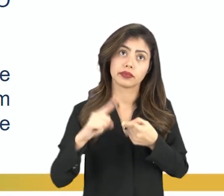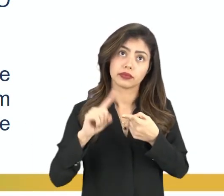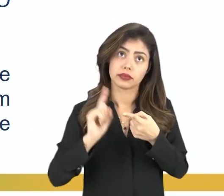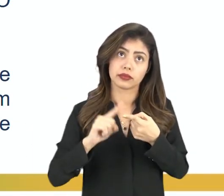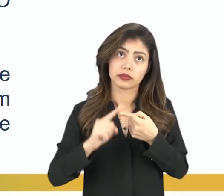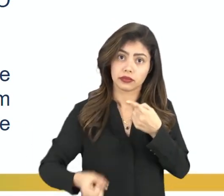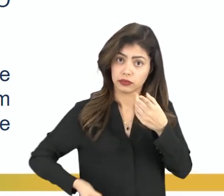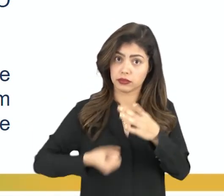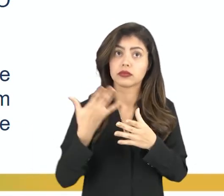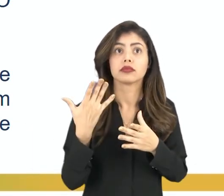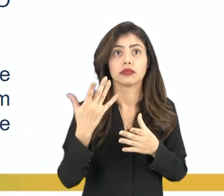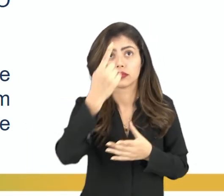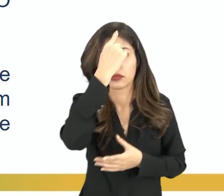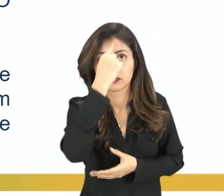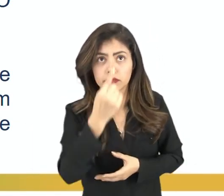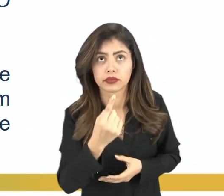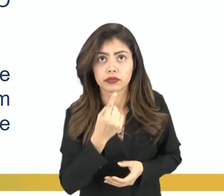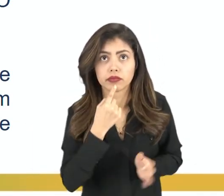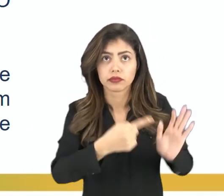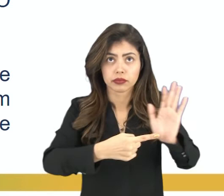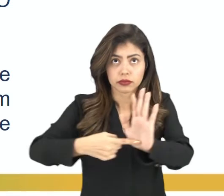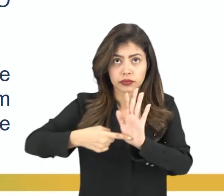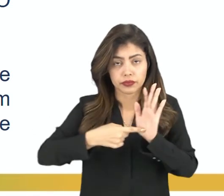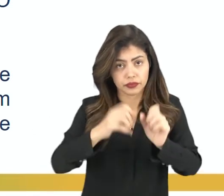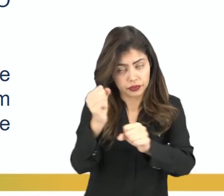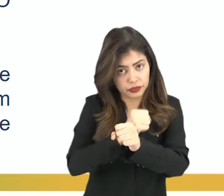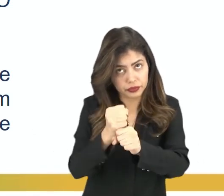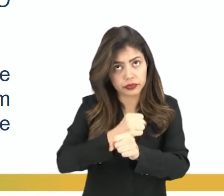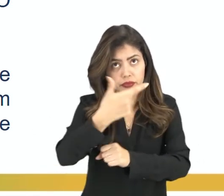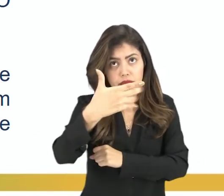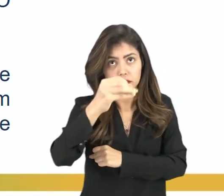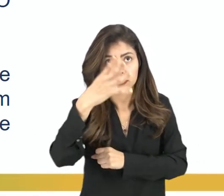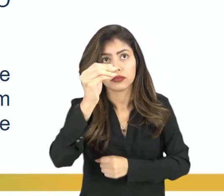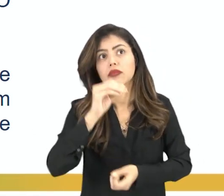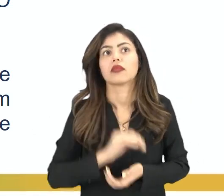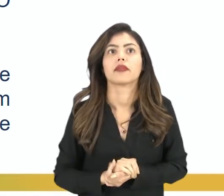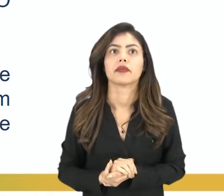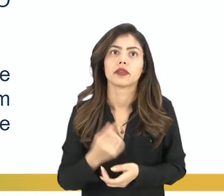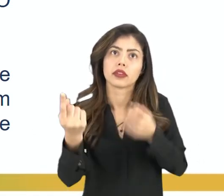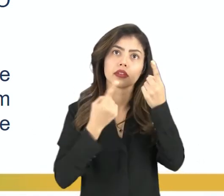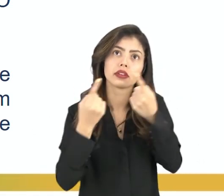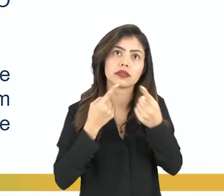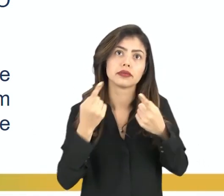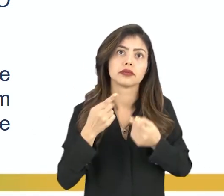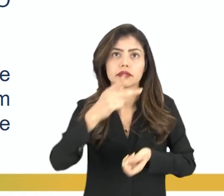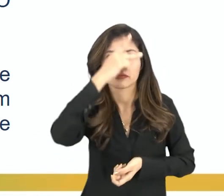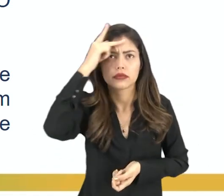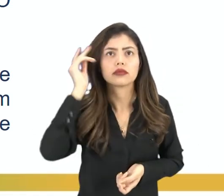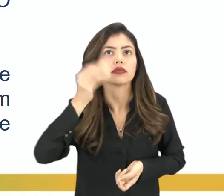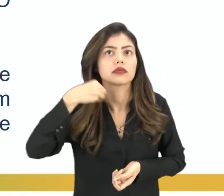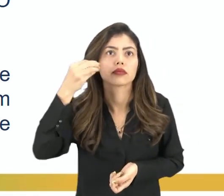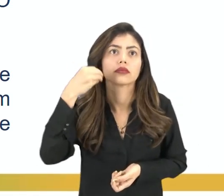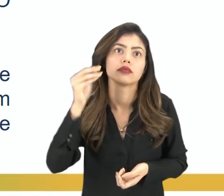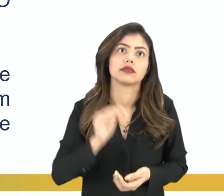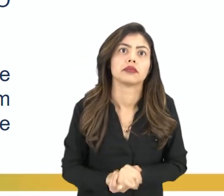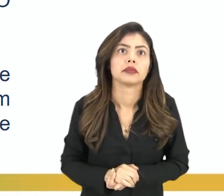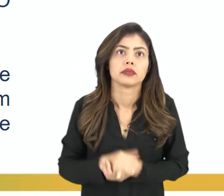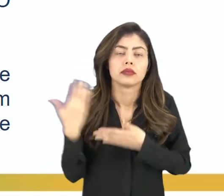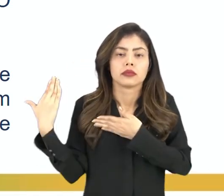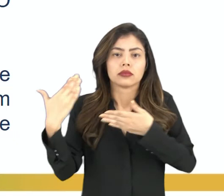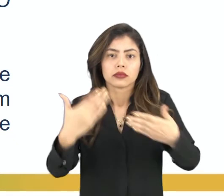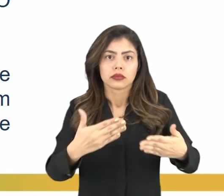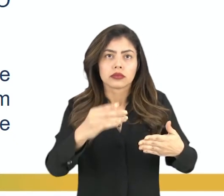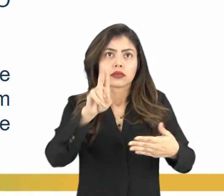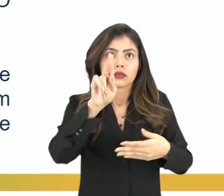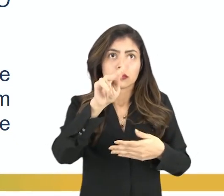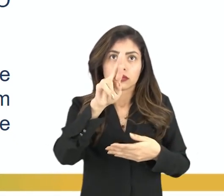vão criar uma imagem para representar o ano de 2020 que dialogue com as suas percepções e experiências, isto é, com a